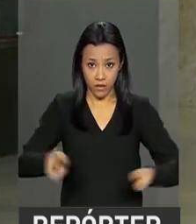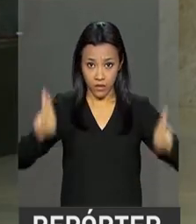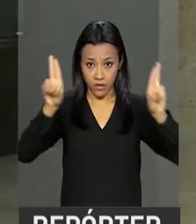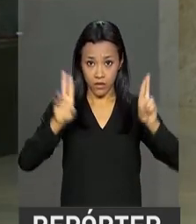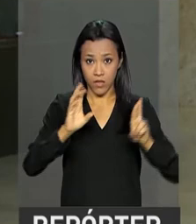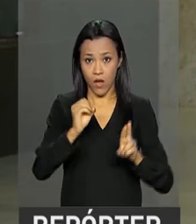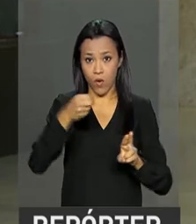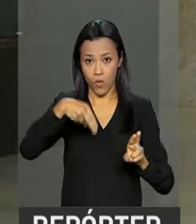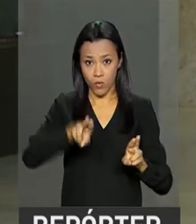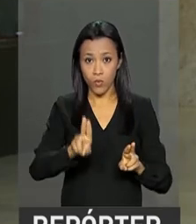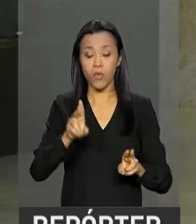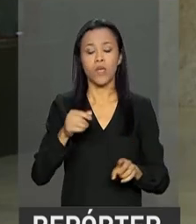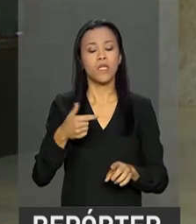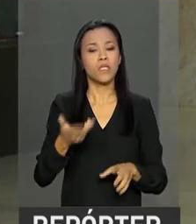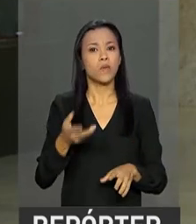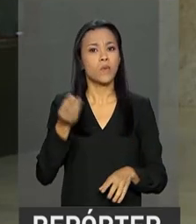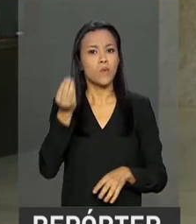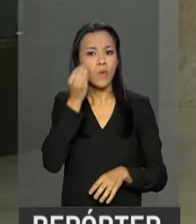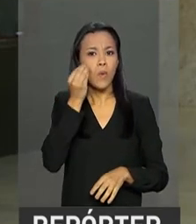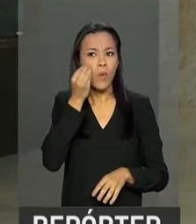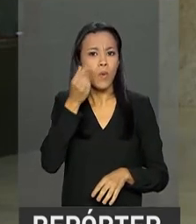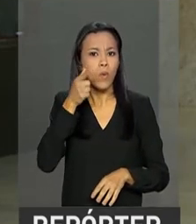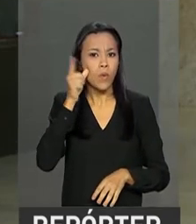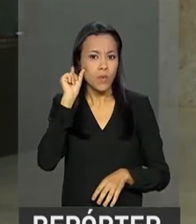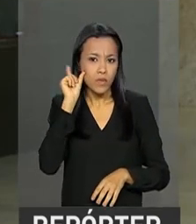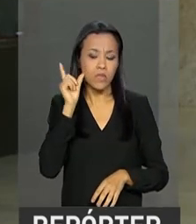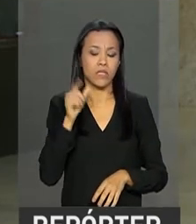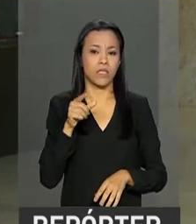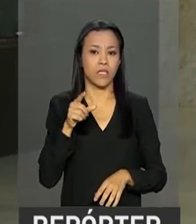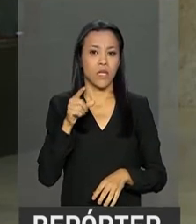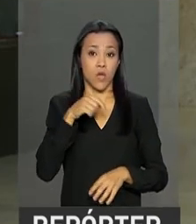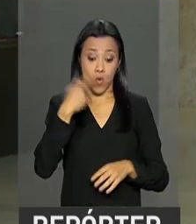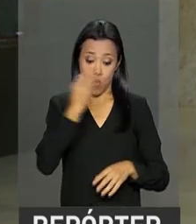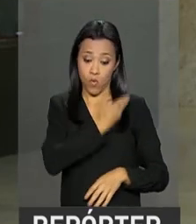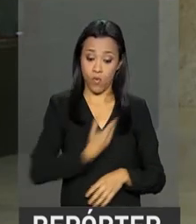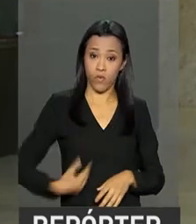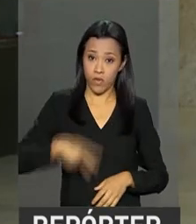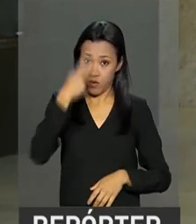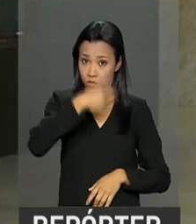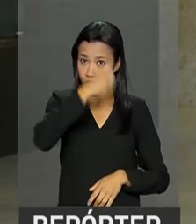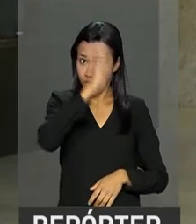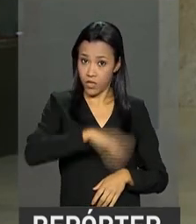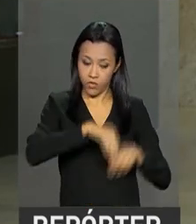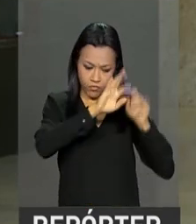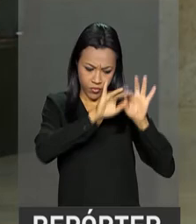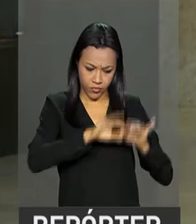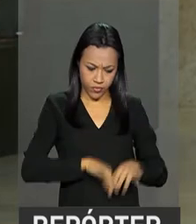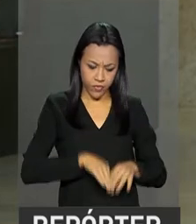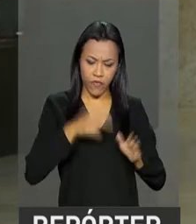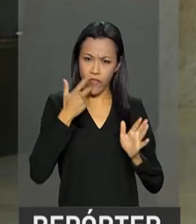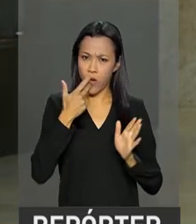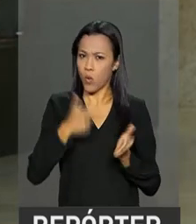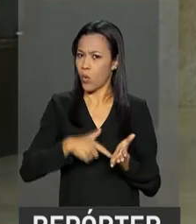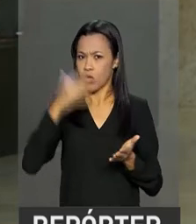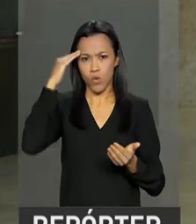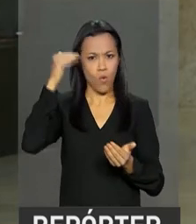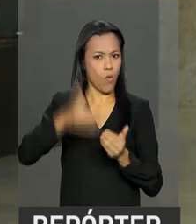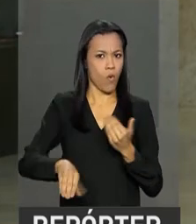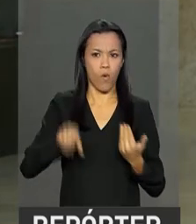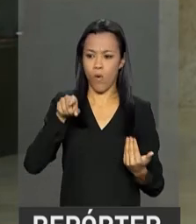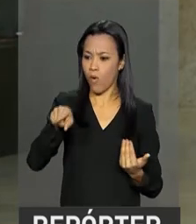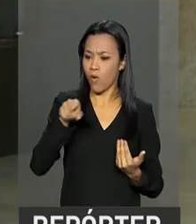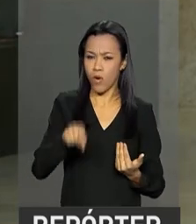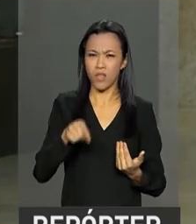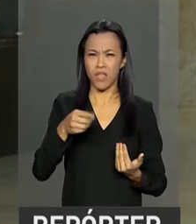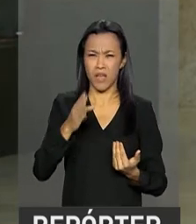após o teste de ontem, o governo brasileiro emitiu uma nota condenando a ação e diz que a detonação de bomba